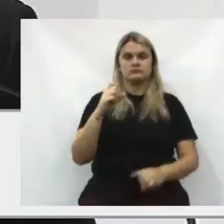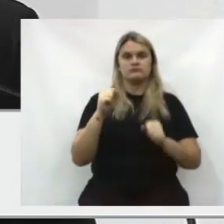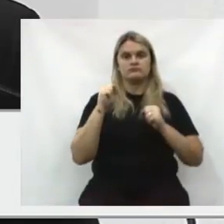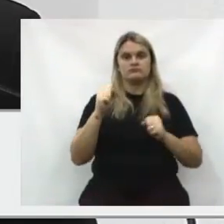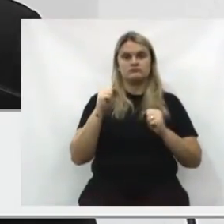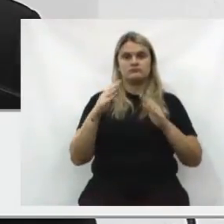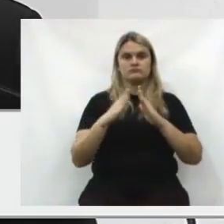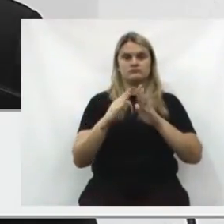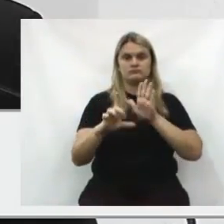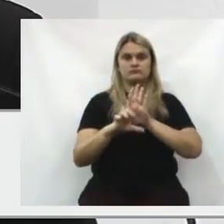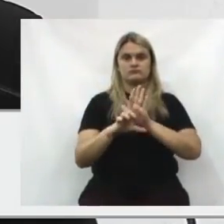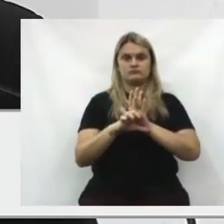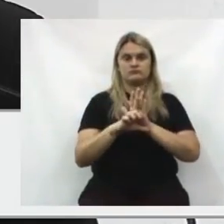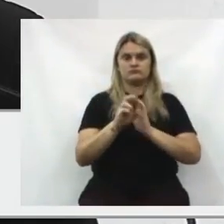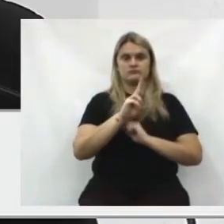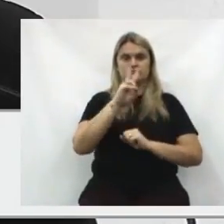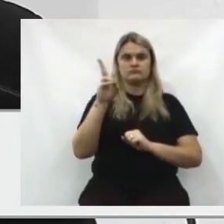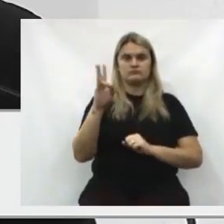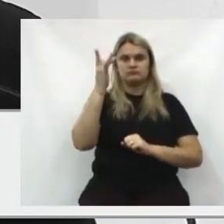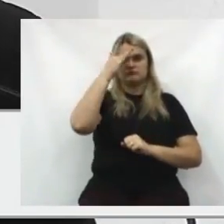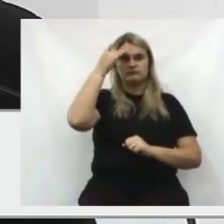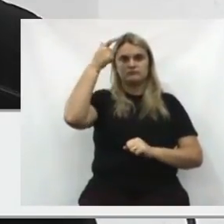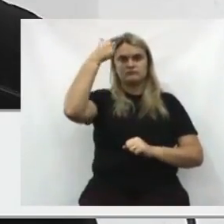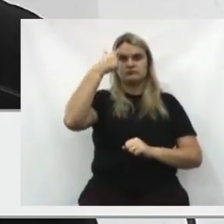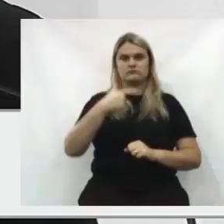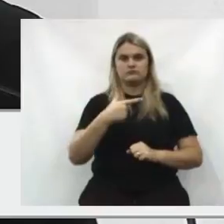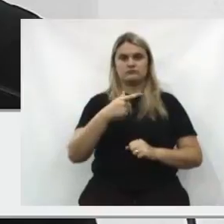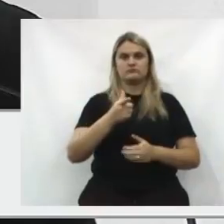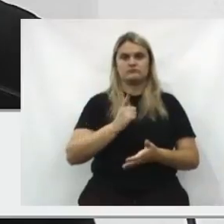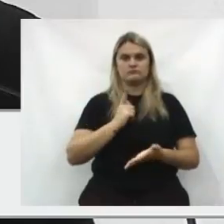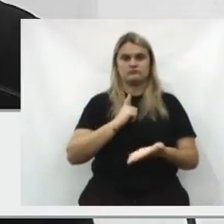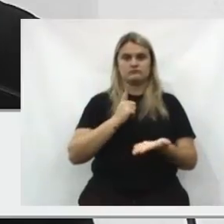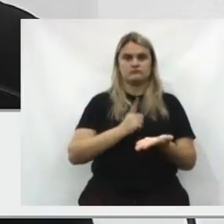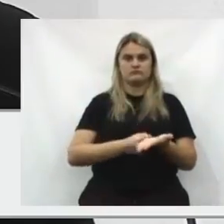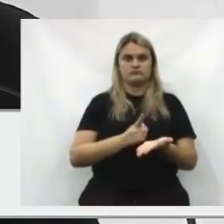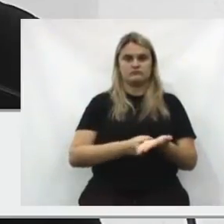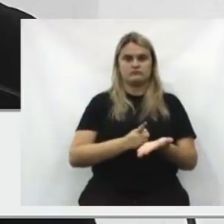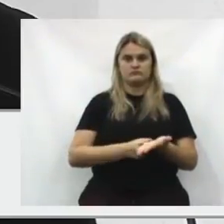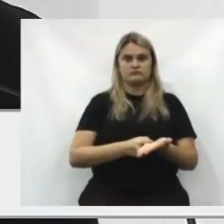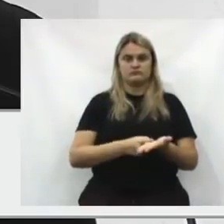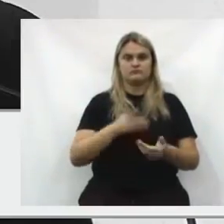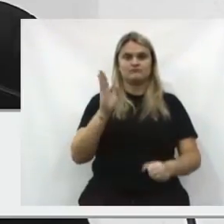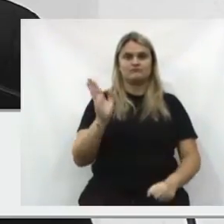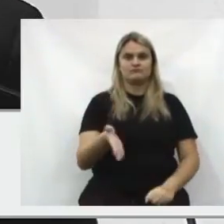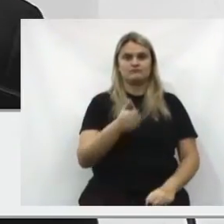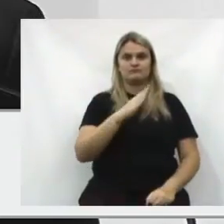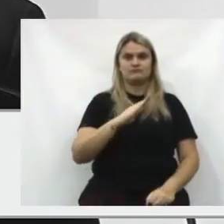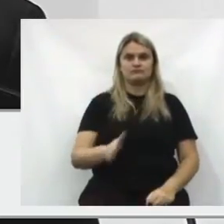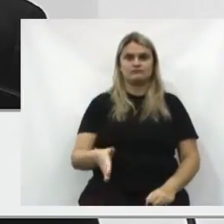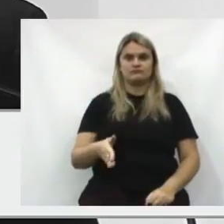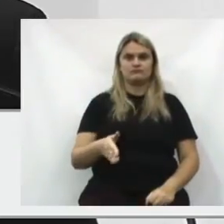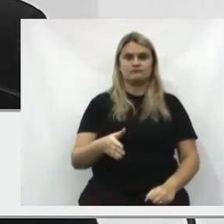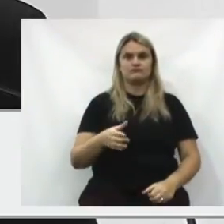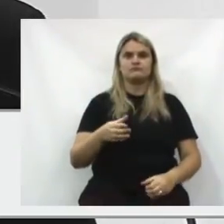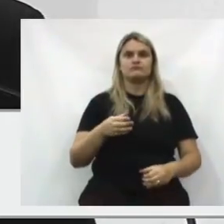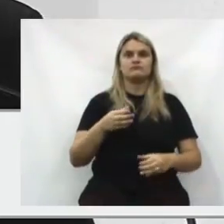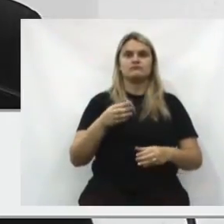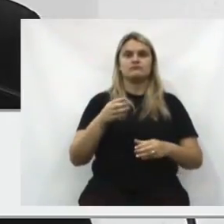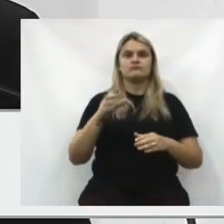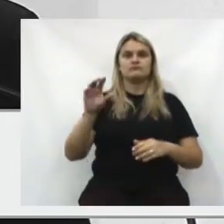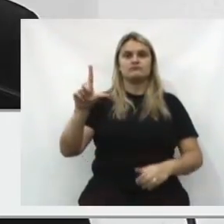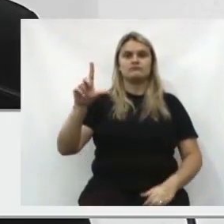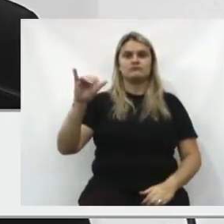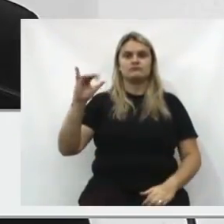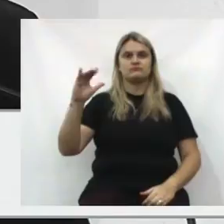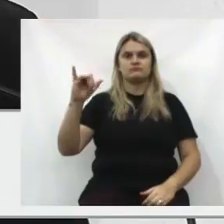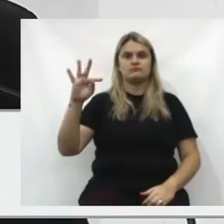Número 1. O Poder Legislativo de União da Vitória, na pessoa de seu representante legal, compromete-se a anular o processo